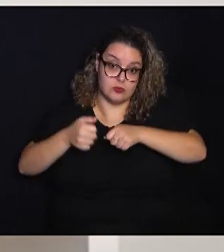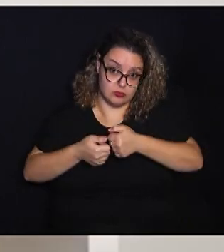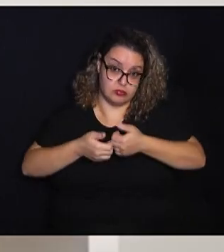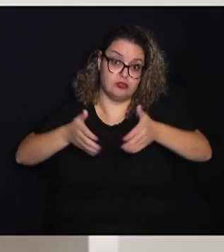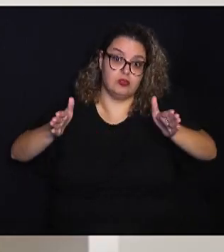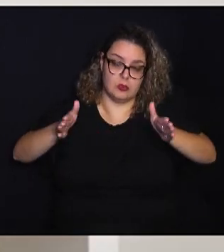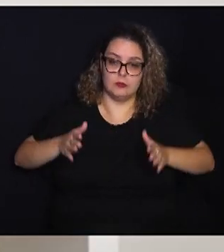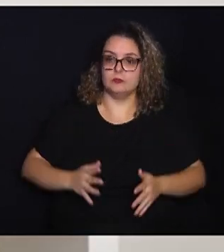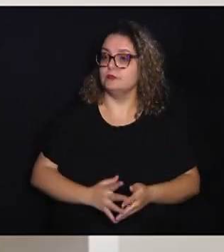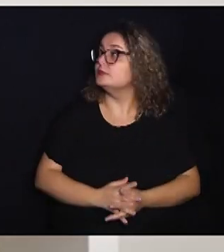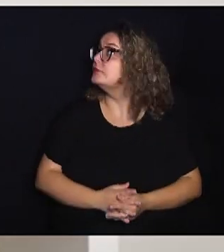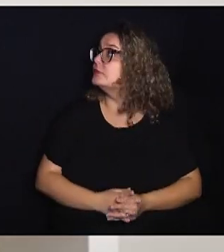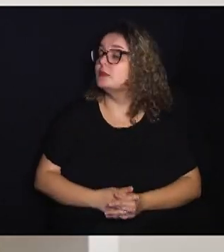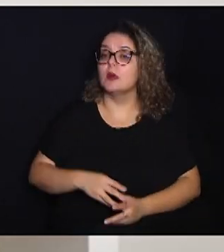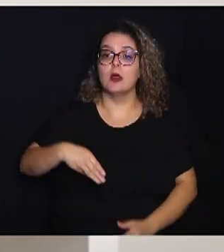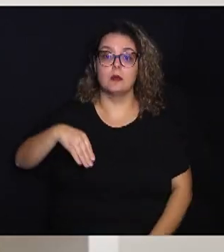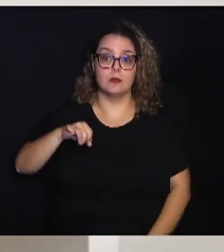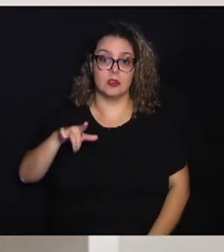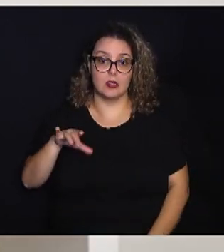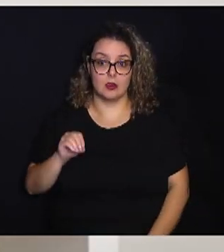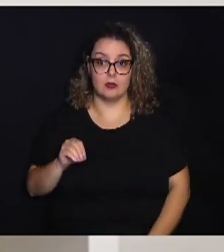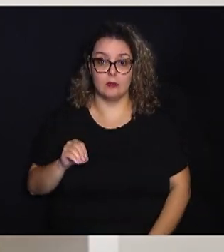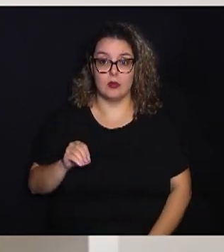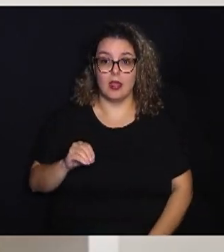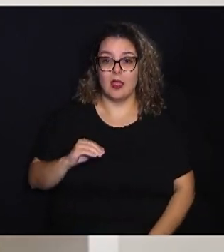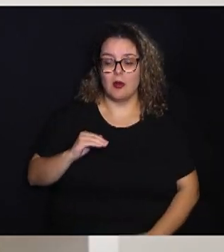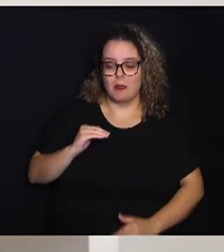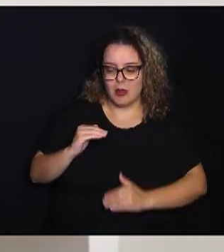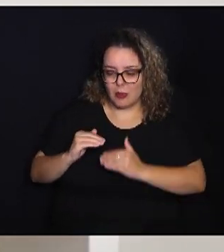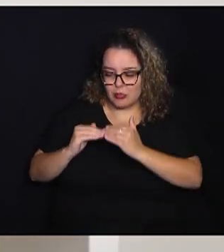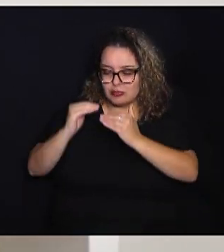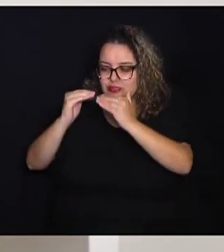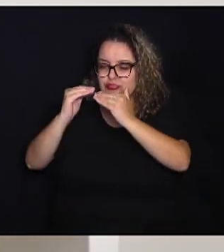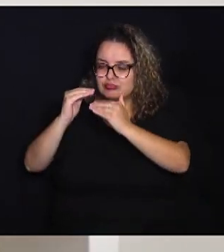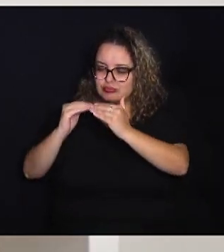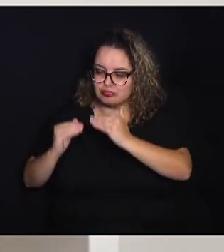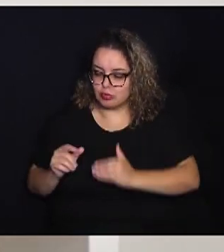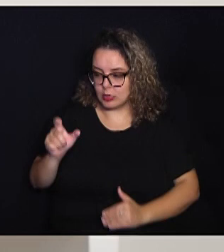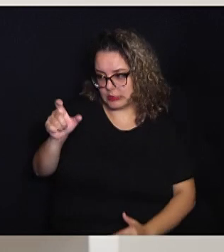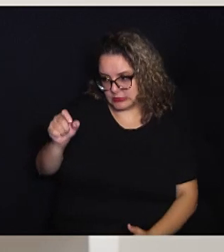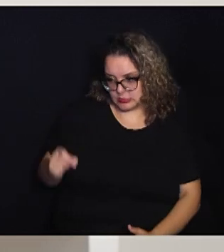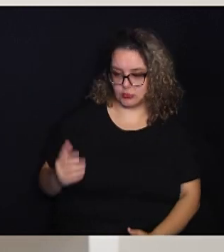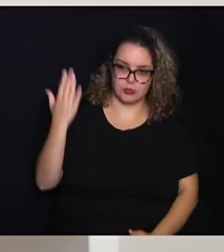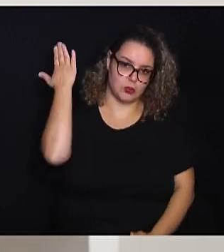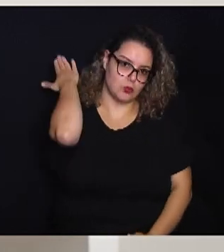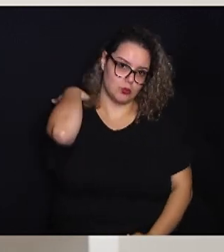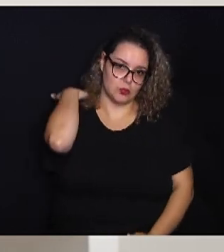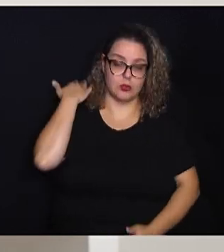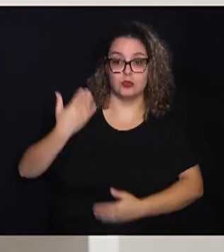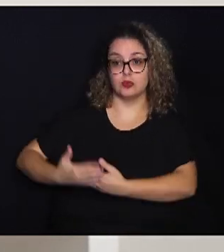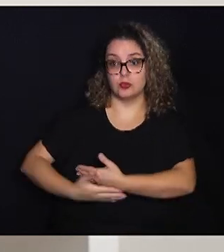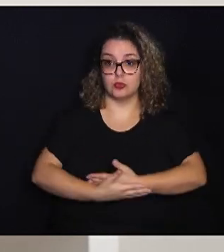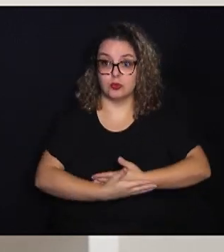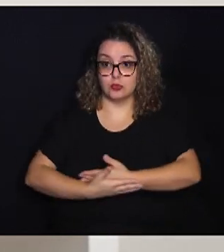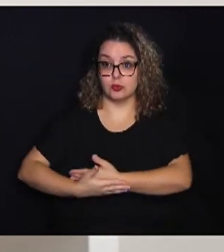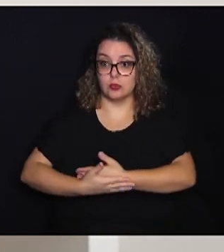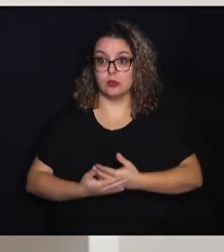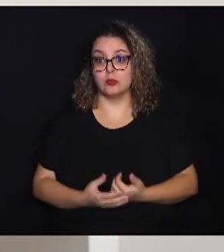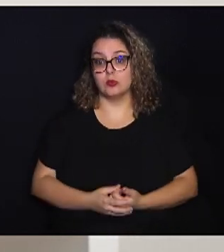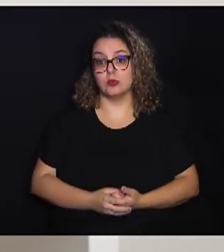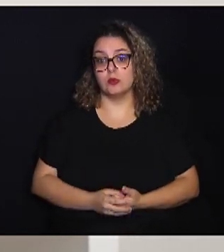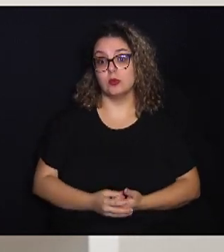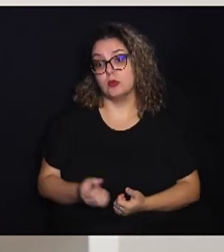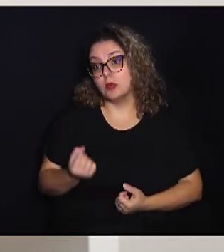visibilidade. A mielomeningocele é uma malformação da coluna vertebral do bebê, deixando exposta